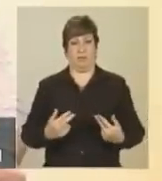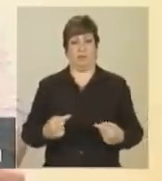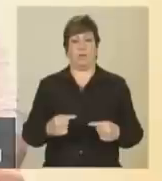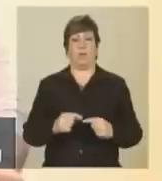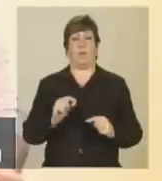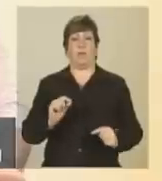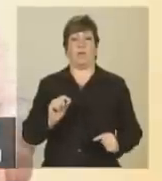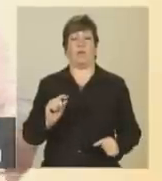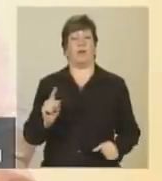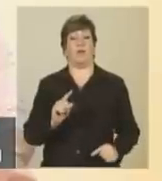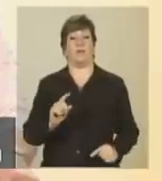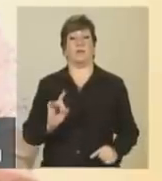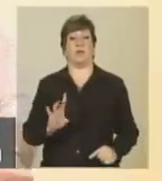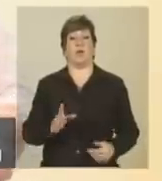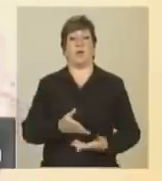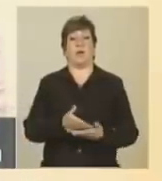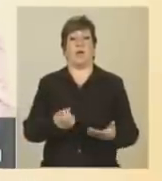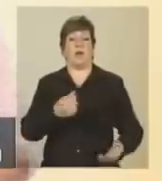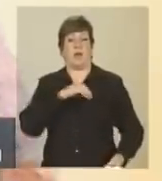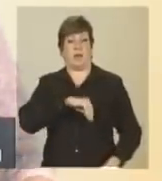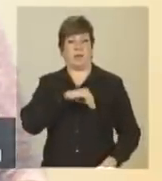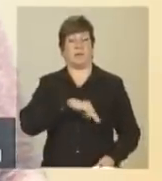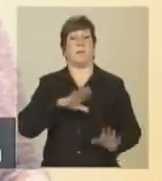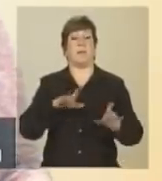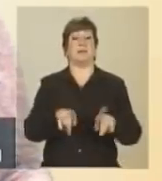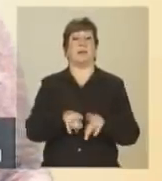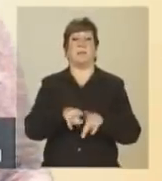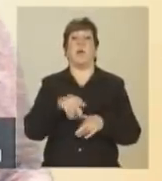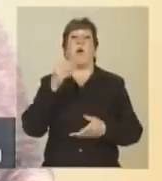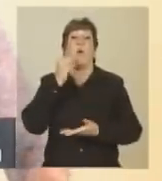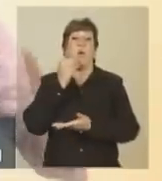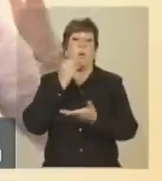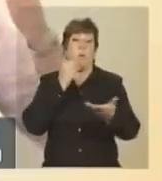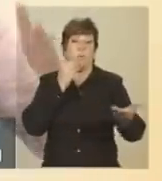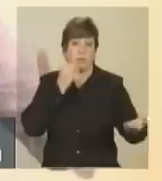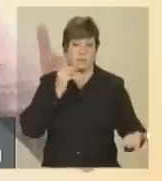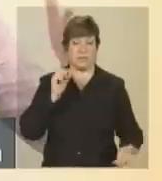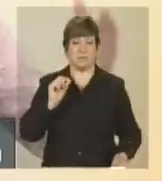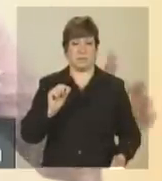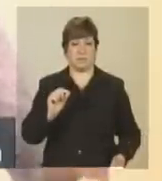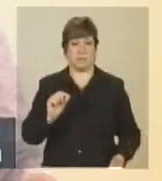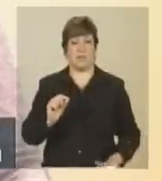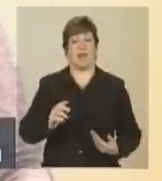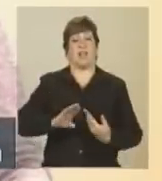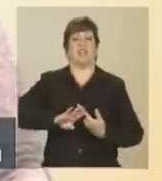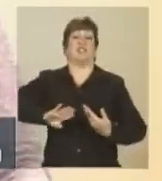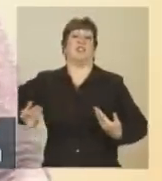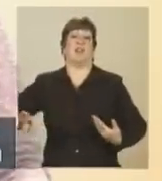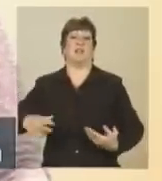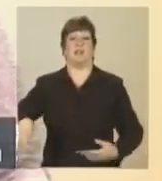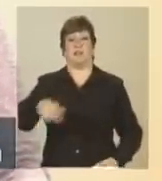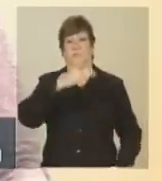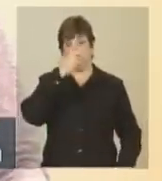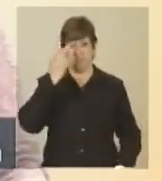as oportunidades, aliás, não só a renda, mas as oportunidades são afastadas das